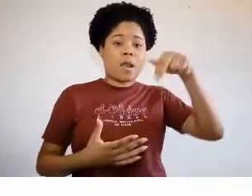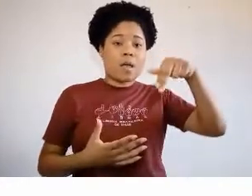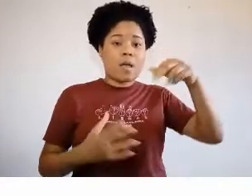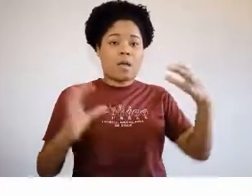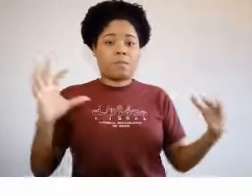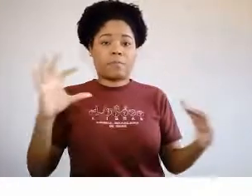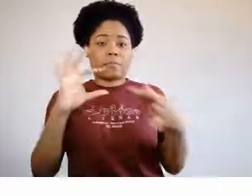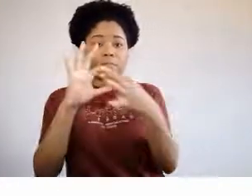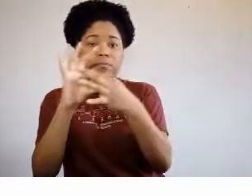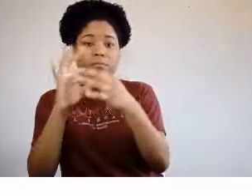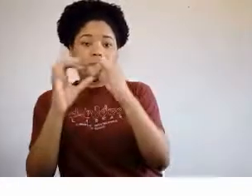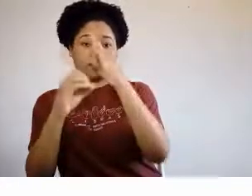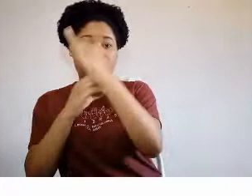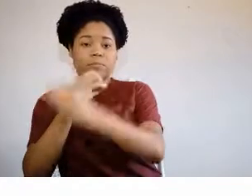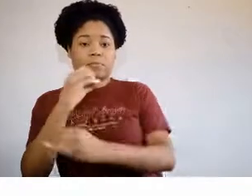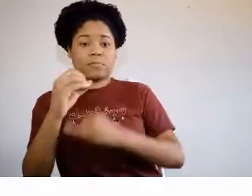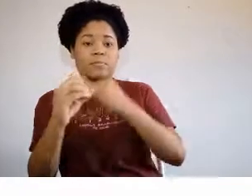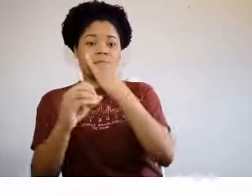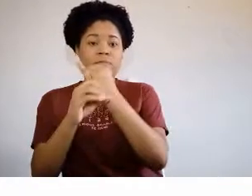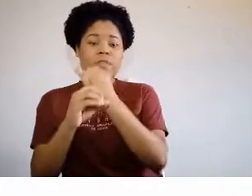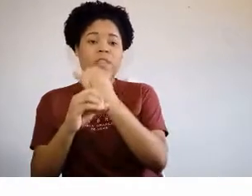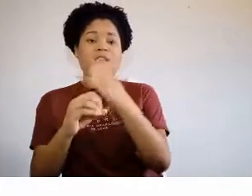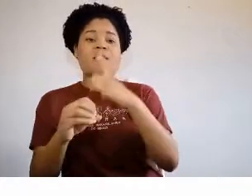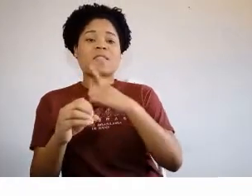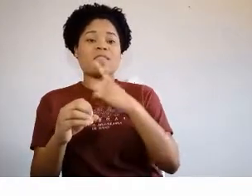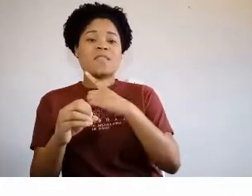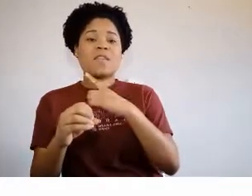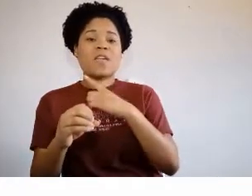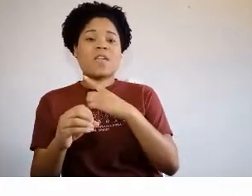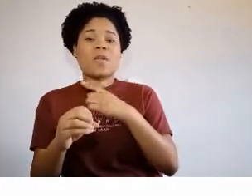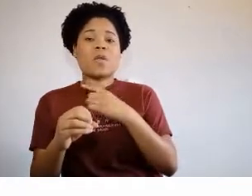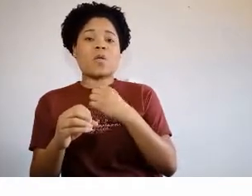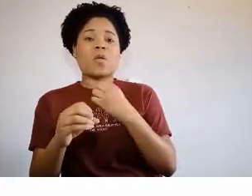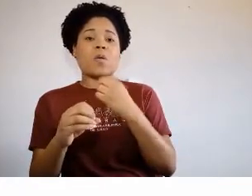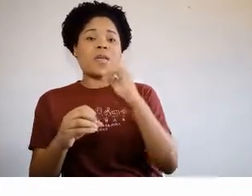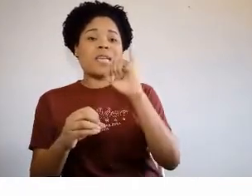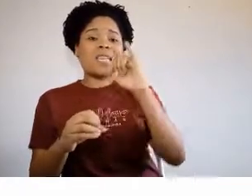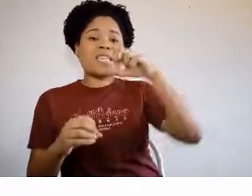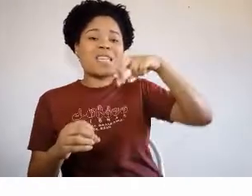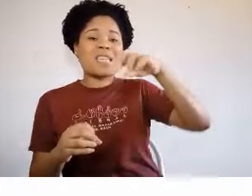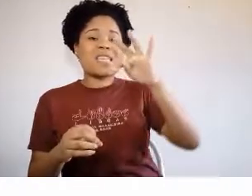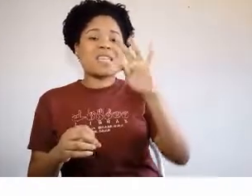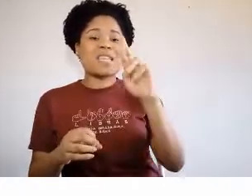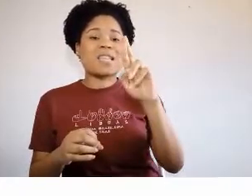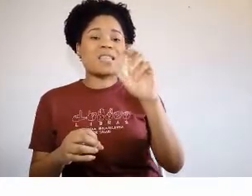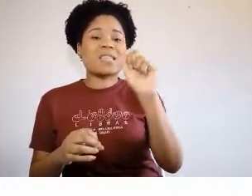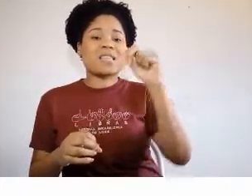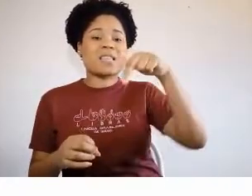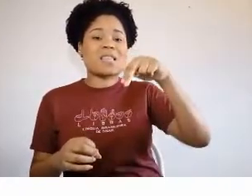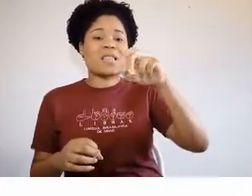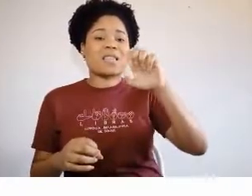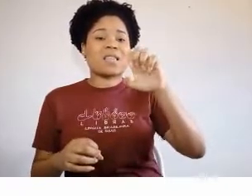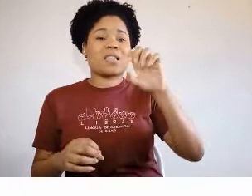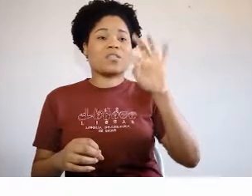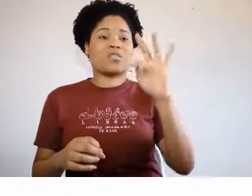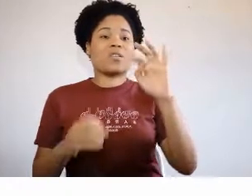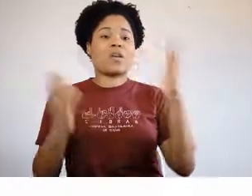LAN conecta-se à internet, nós dizemos que nós temos uma